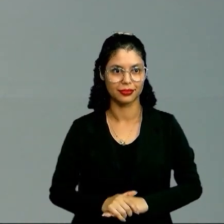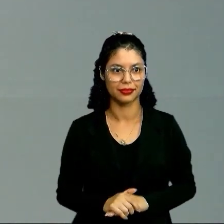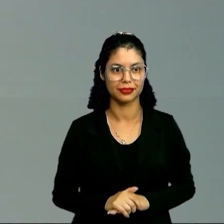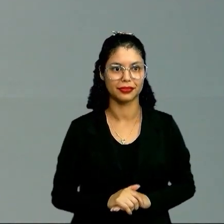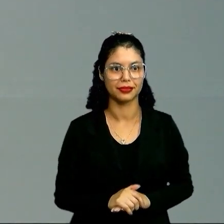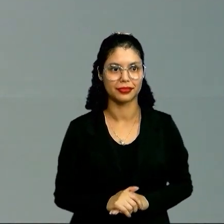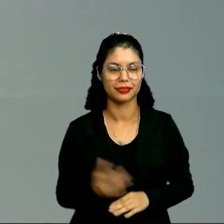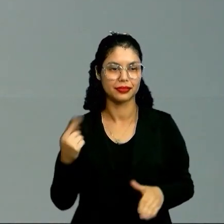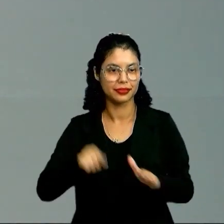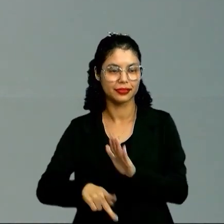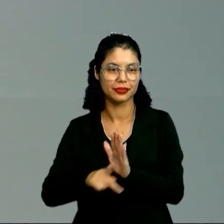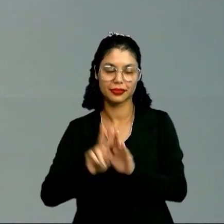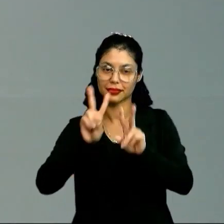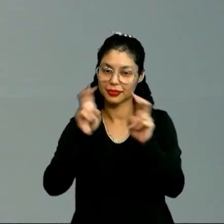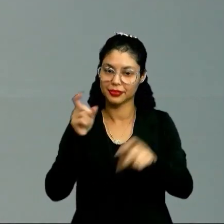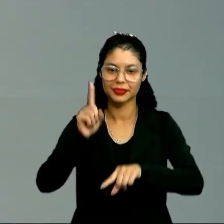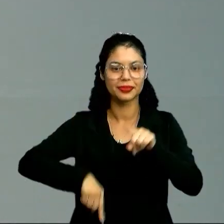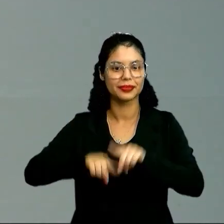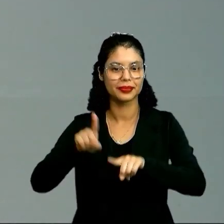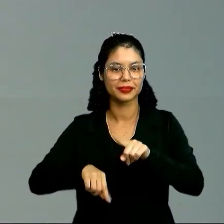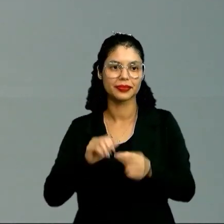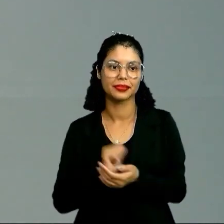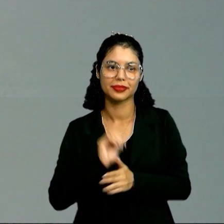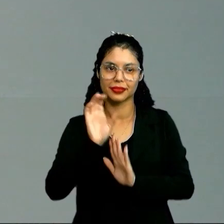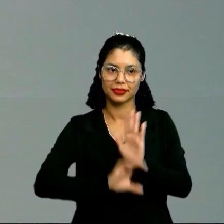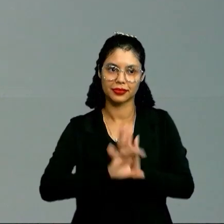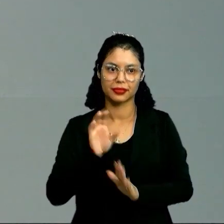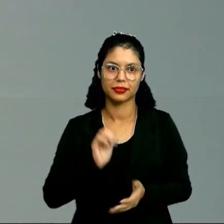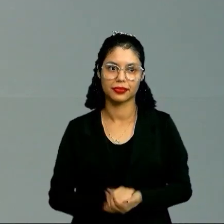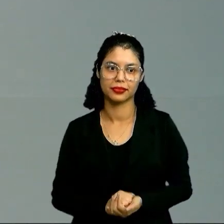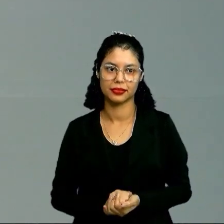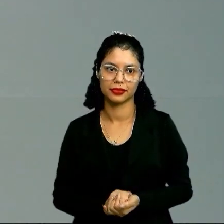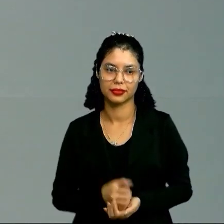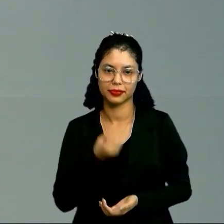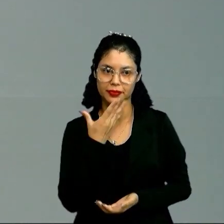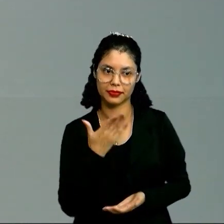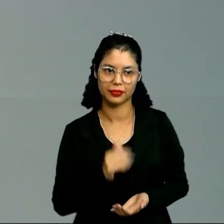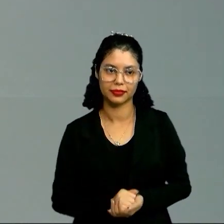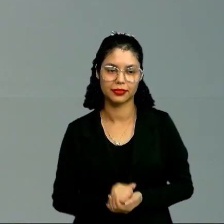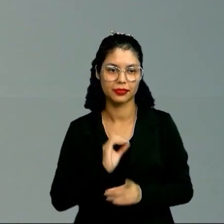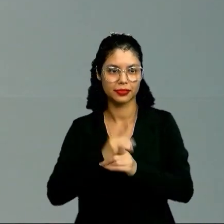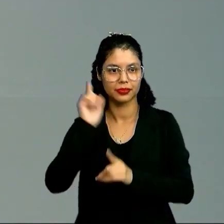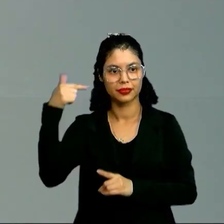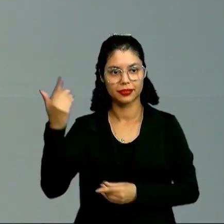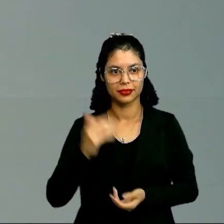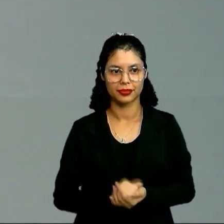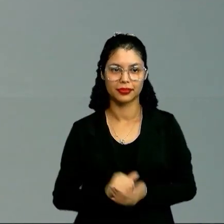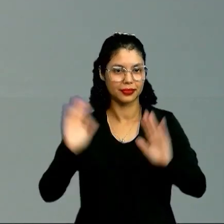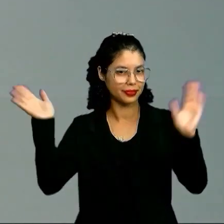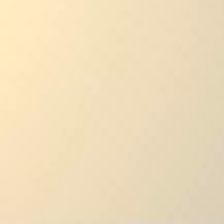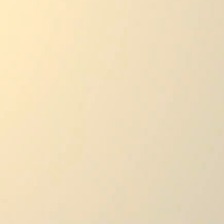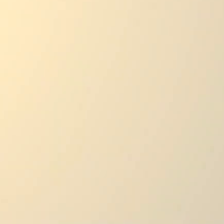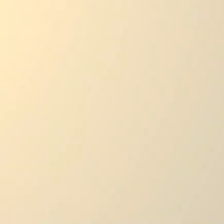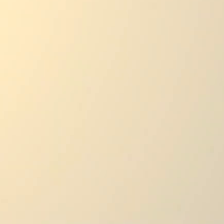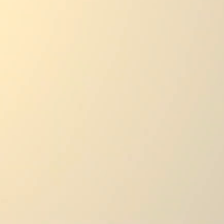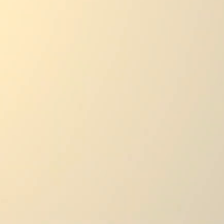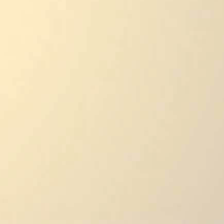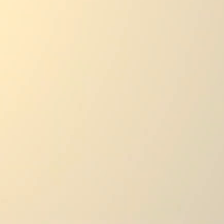plataformas para ficar por dentro dos nossos materiais e conteúdos, tá? Bom, pessoal, a gente se encontra na próxima aula e tchau, tchau!